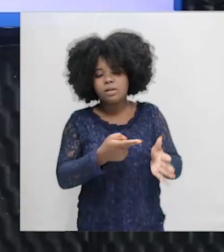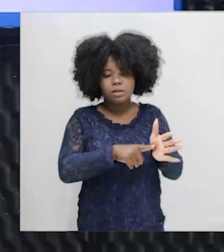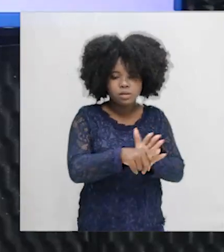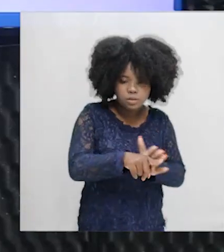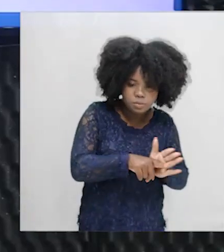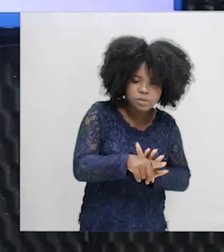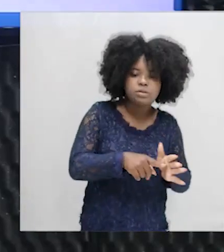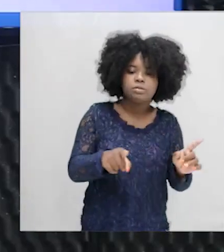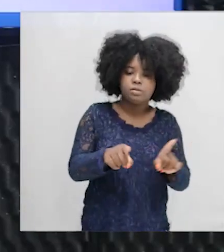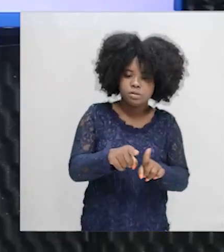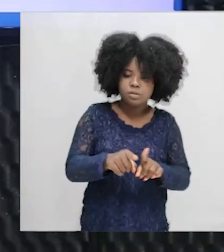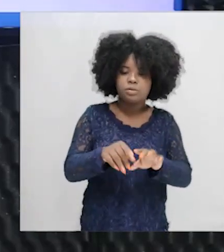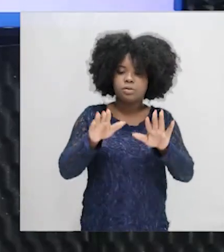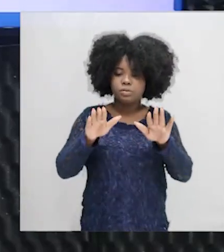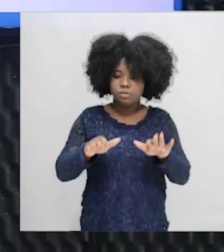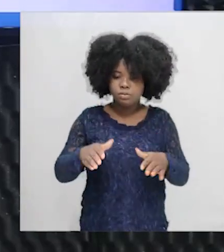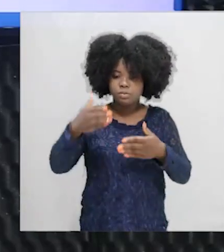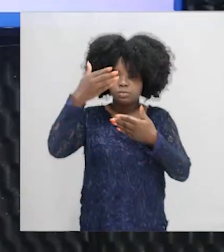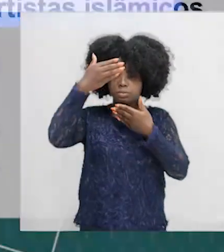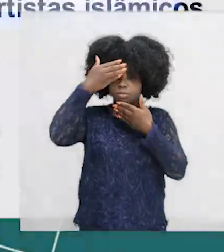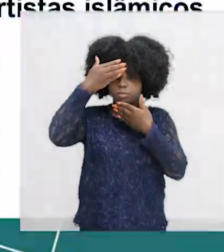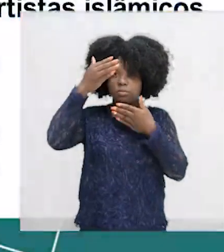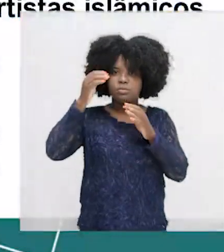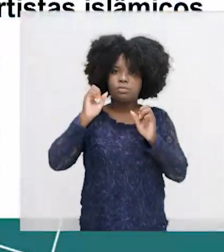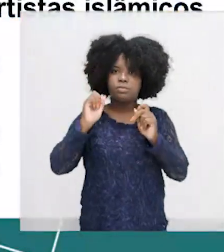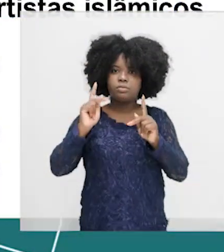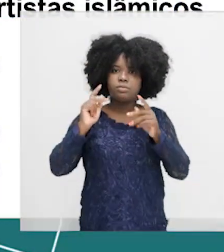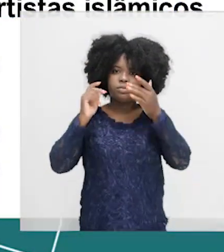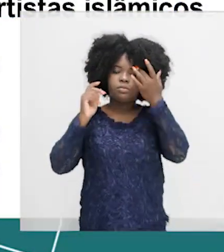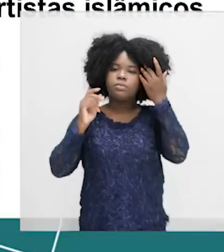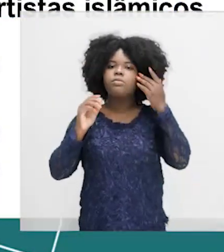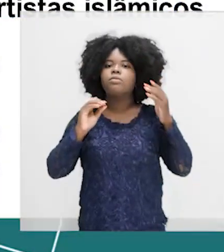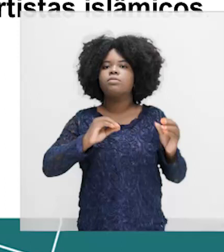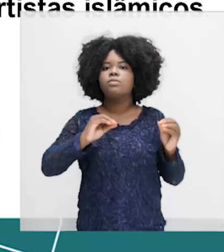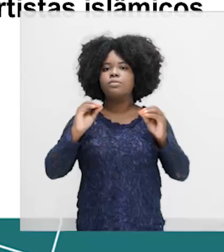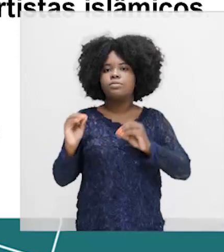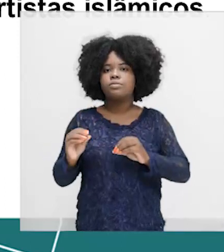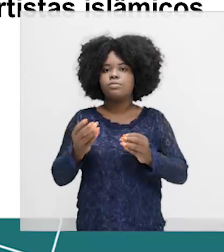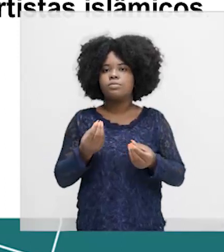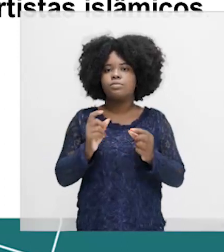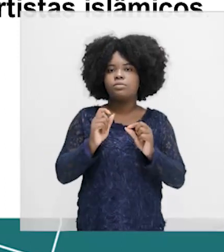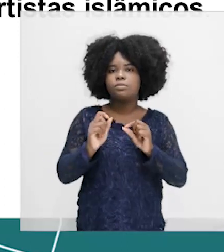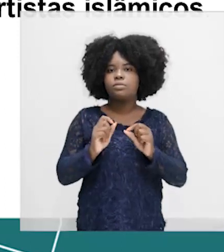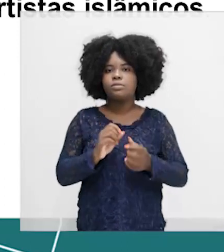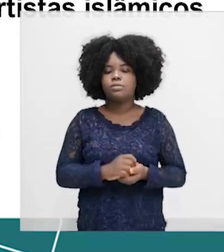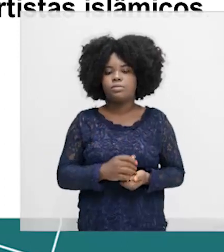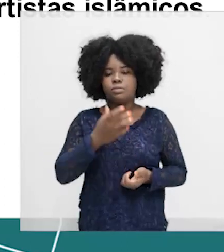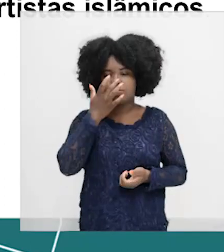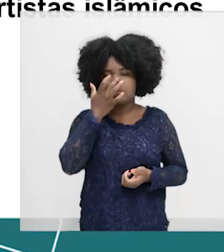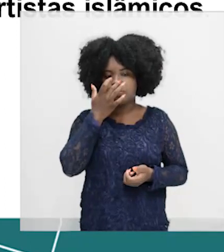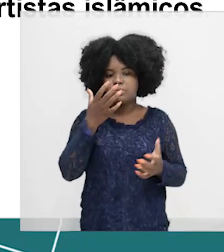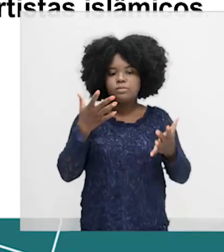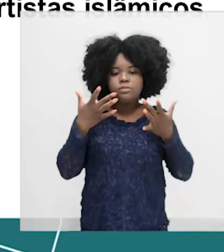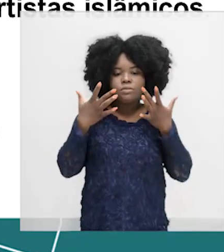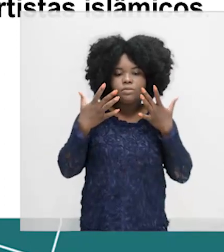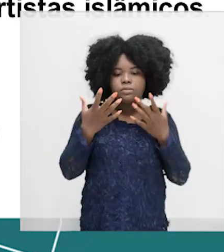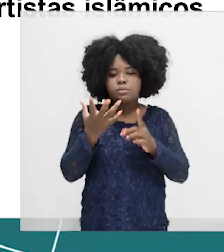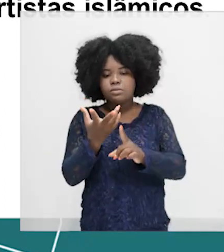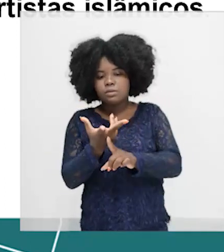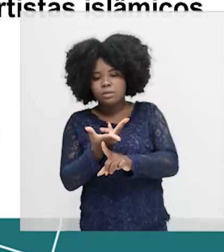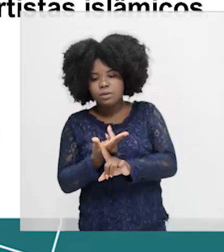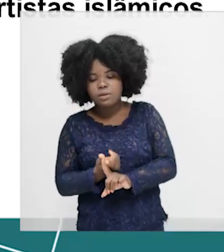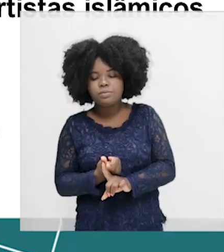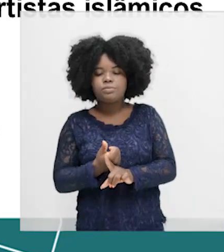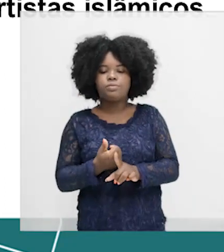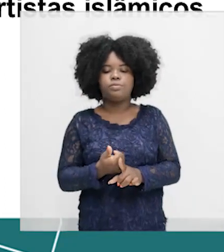de cultura e arte islâmica. Bom, eu vou colocar a seguinte situação. A arte islâmica ela não se limita